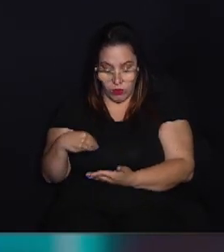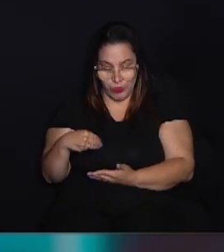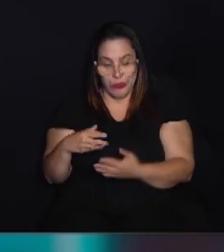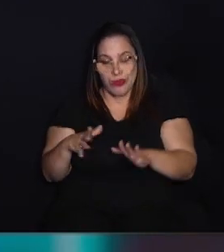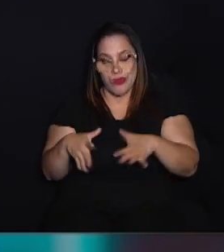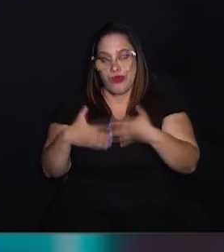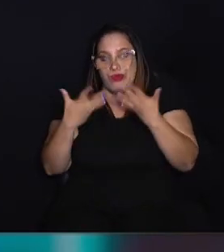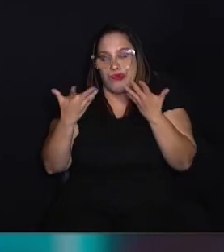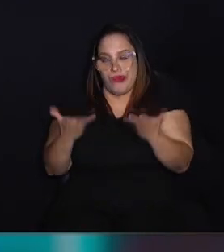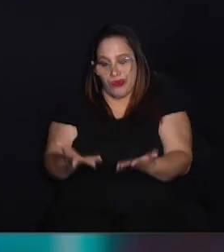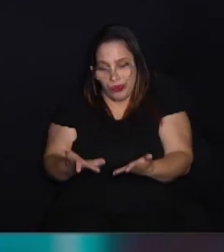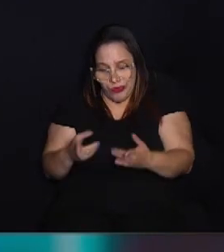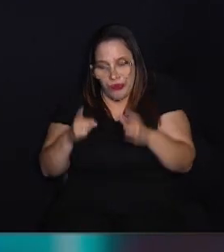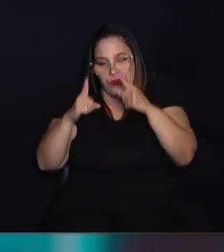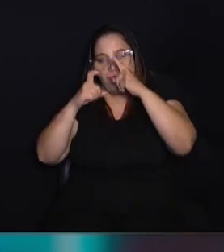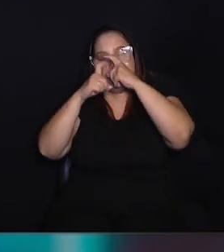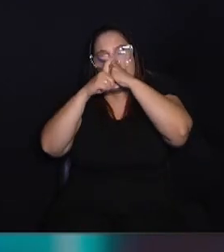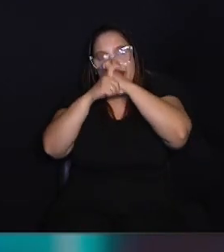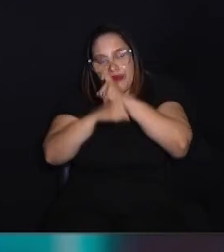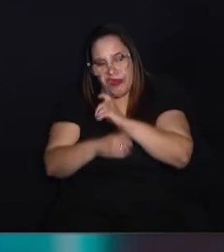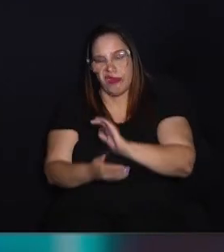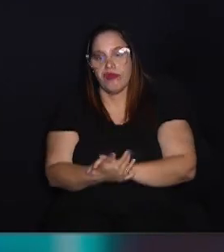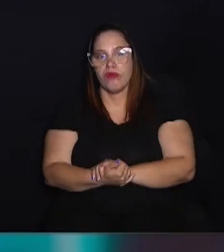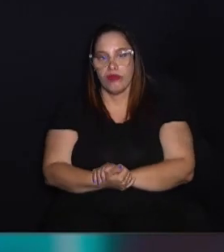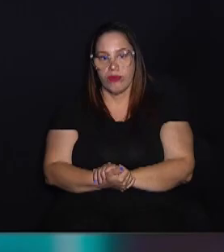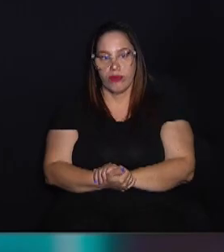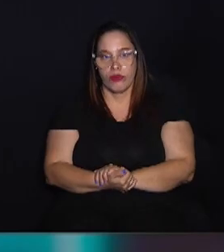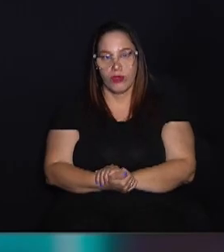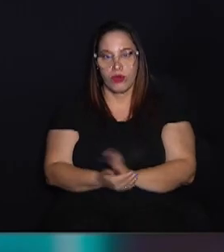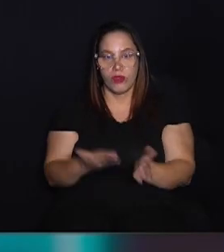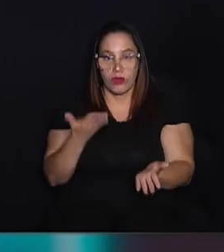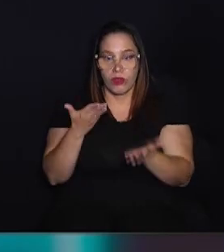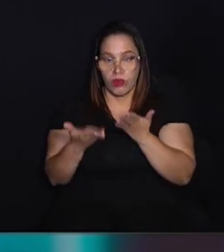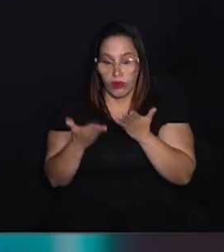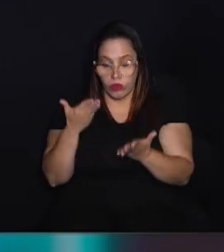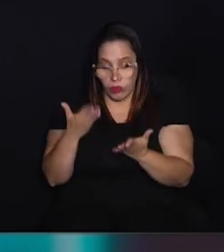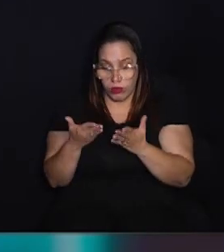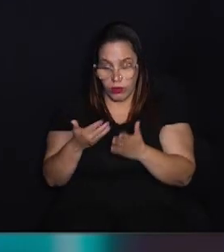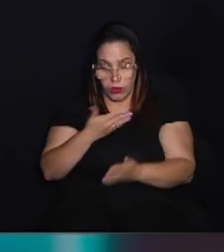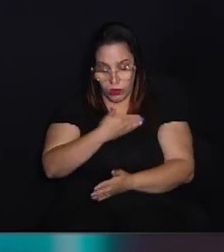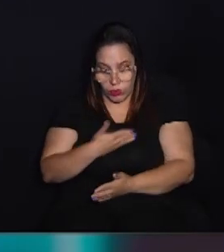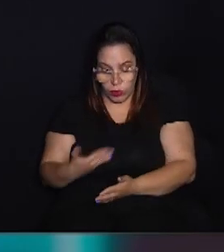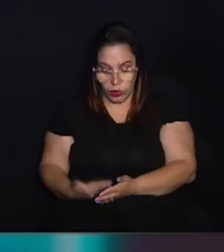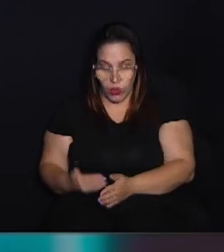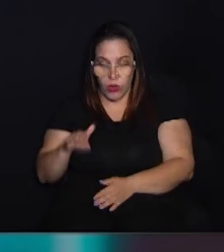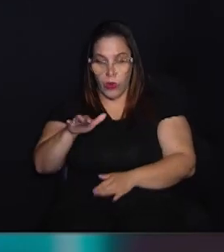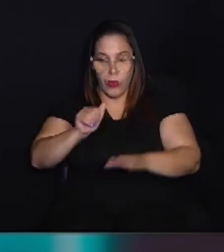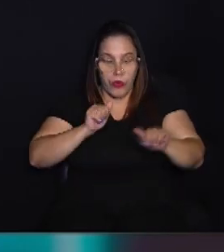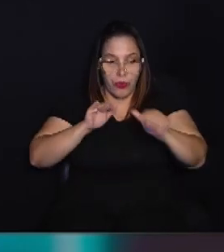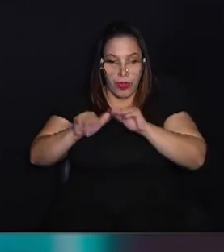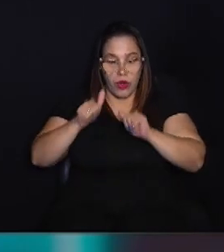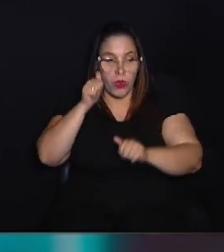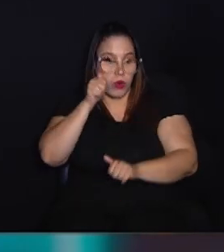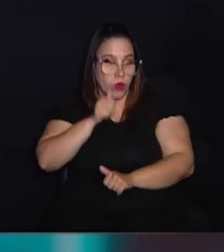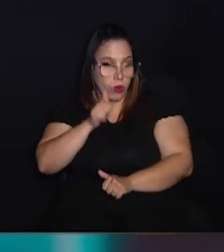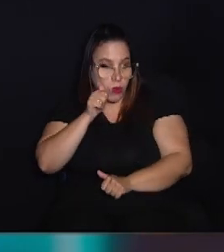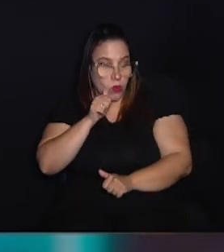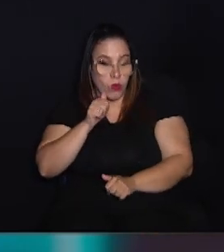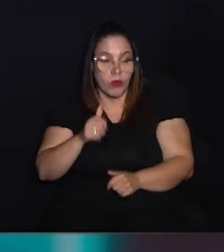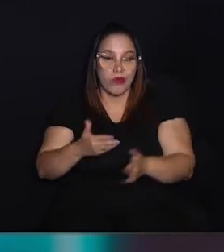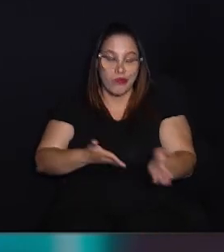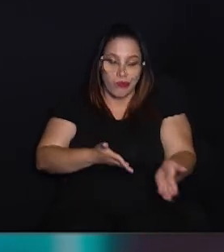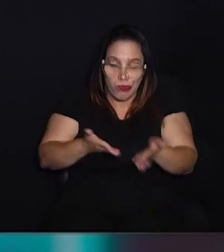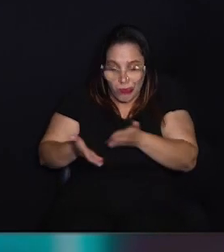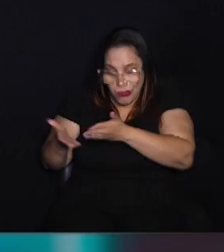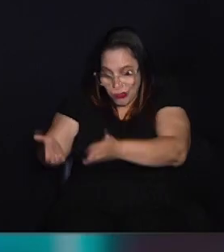sido aí um grande desafio, que em que pesa as estratégias do município de convocação das mulheres, de